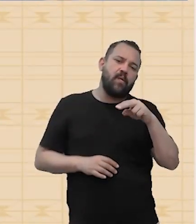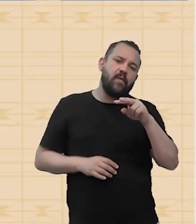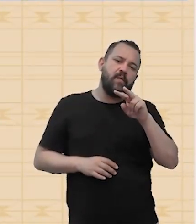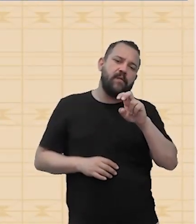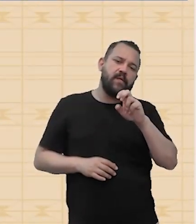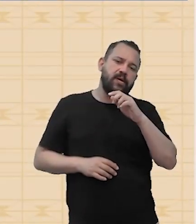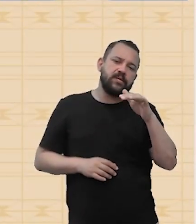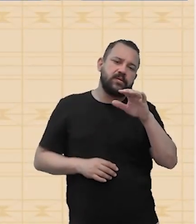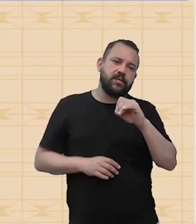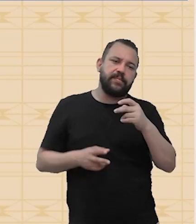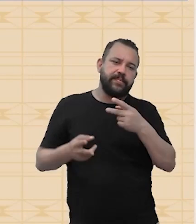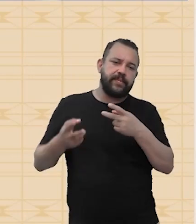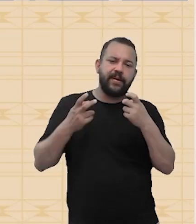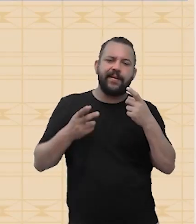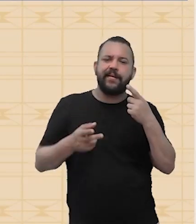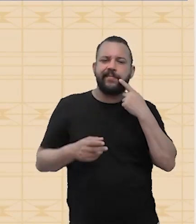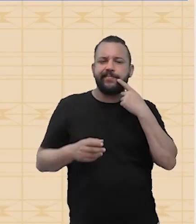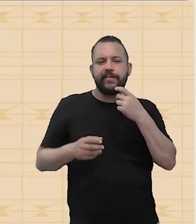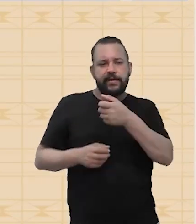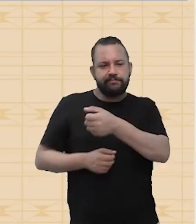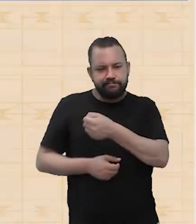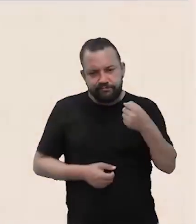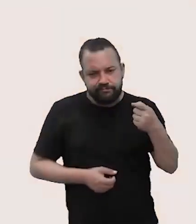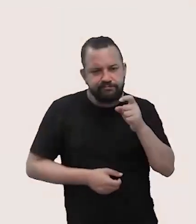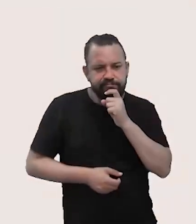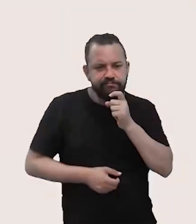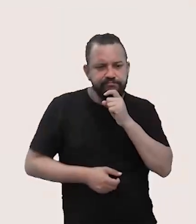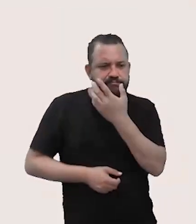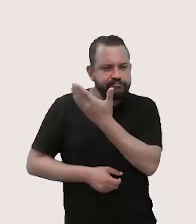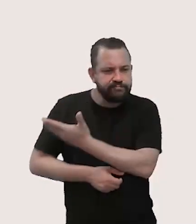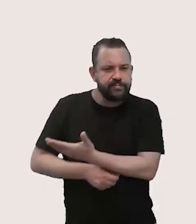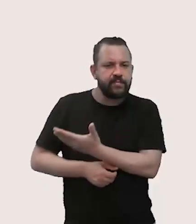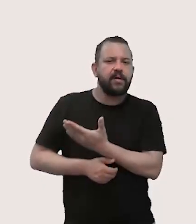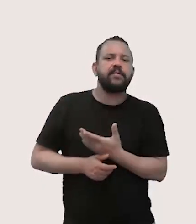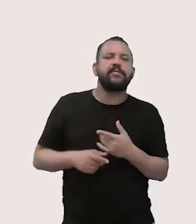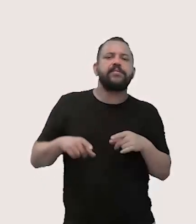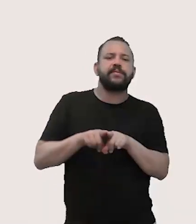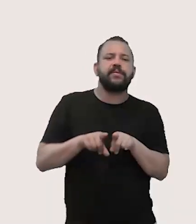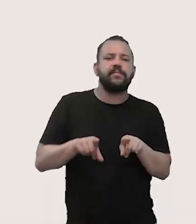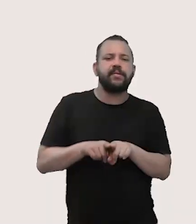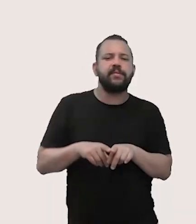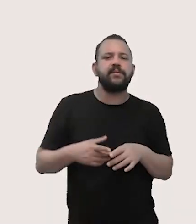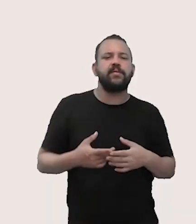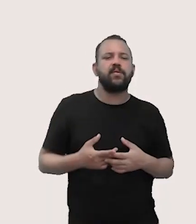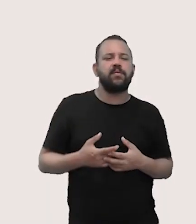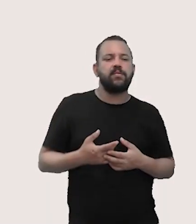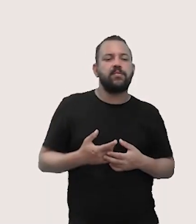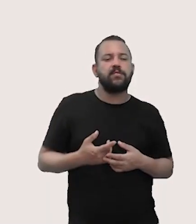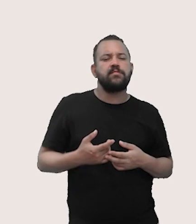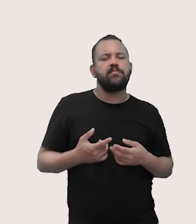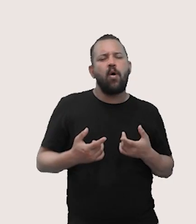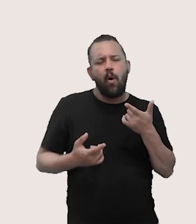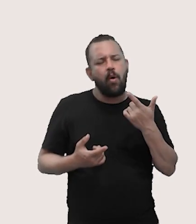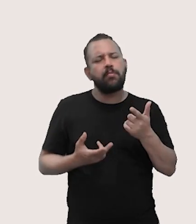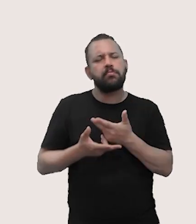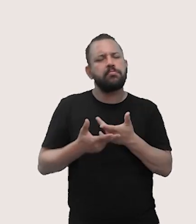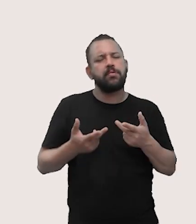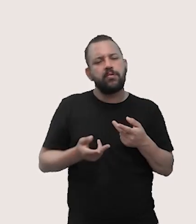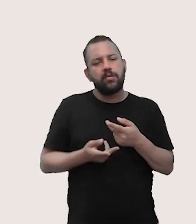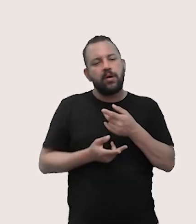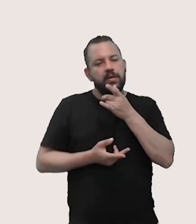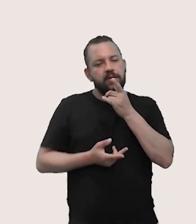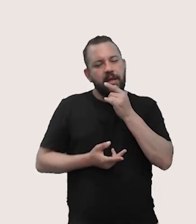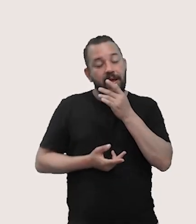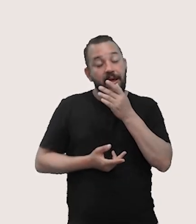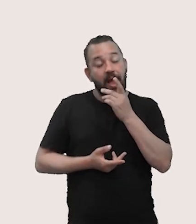vamos ter a geladeira como exemplo de convecção de calor, nós vamos ter também outros mecanismos, como a brisa marítima. Pois